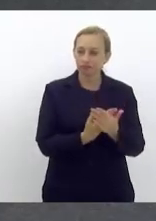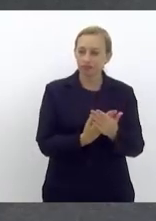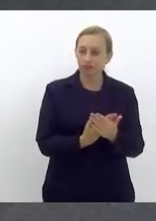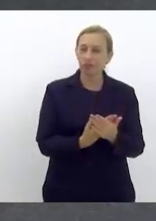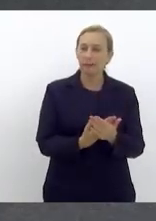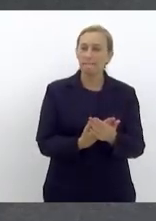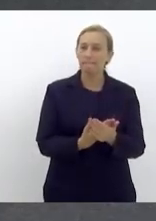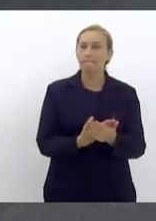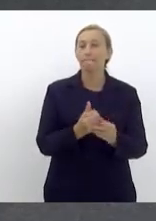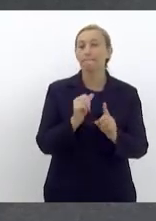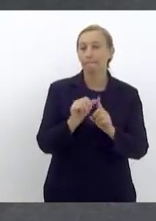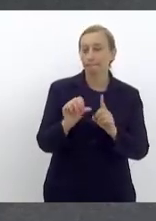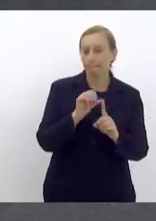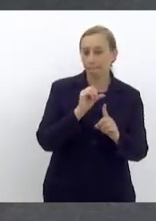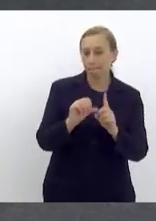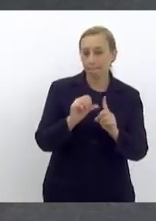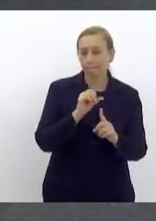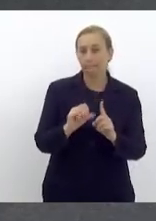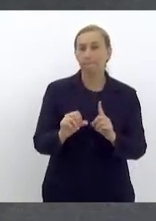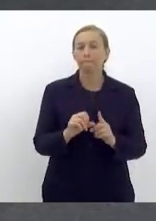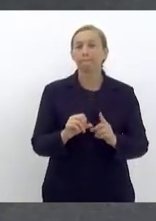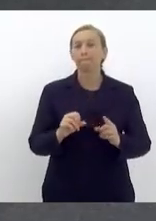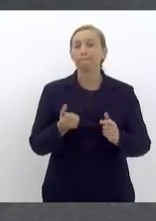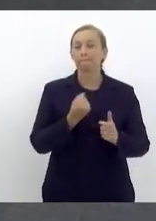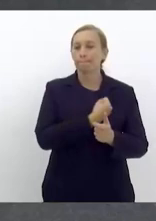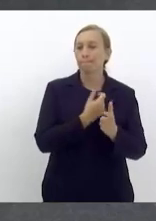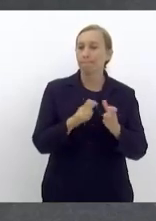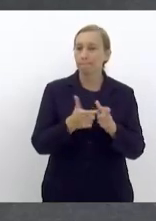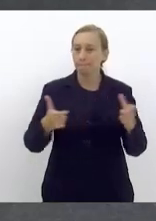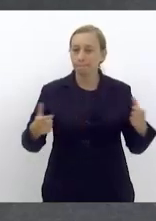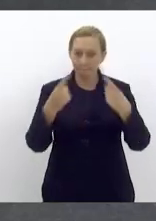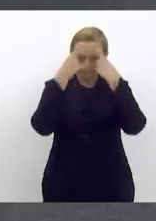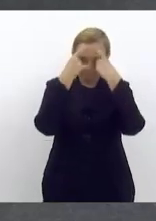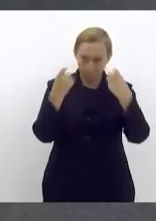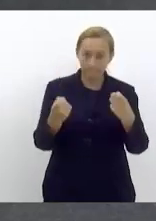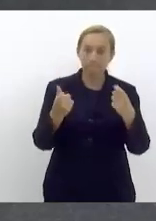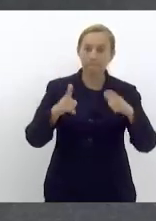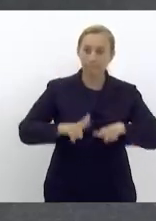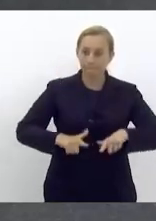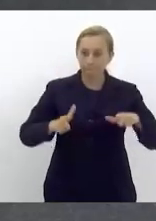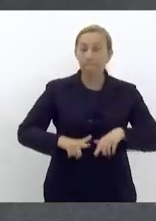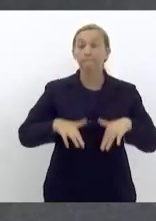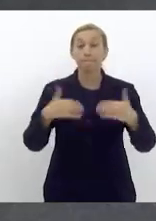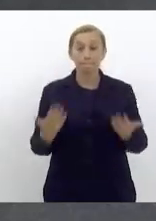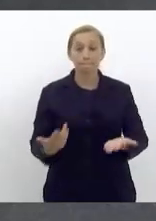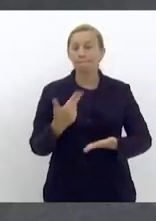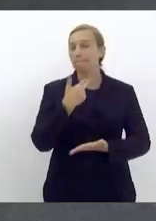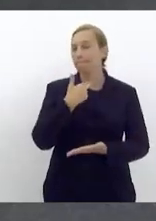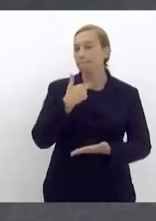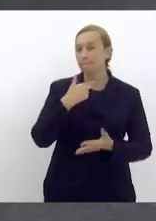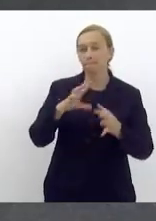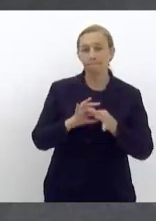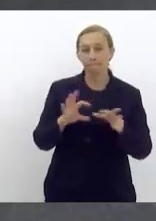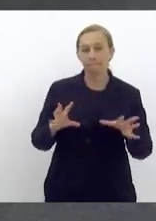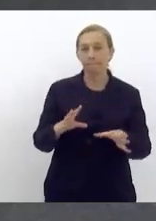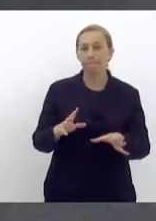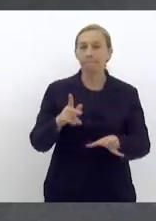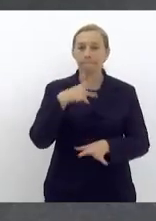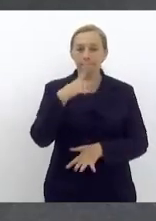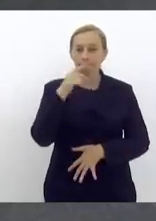tamanha vulnerabilidade diante do aumento da violência nesses espaços. Então, eu não poderia deixar de fazer essa